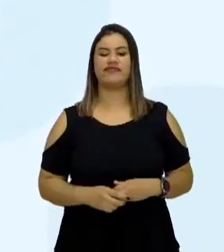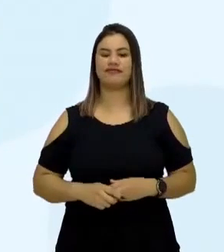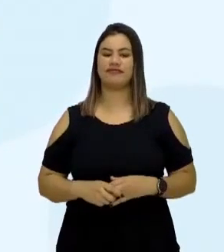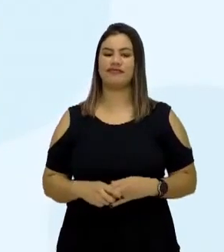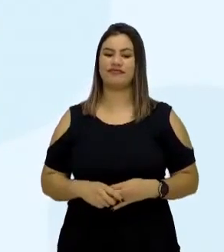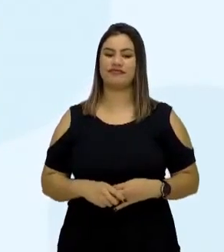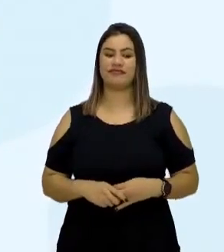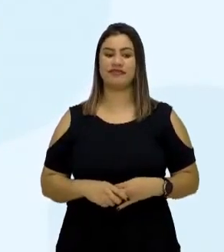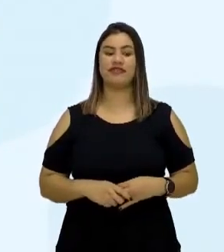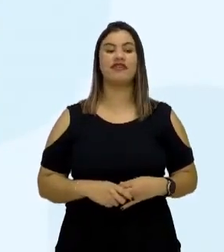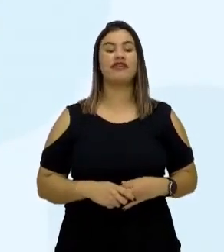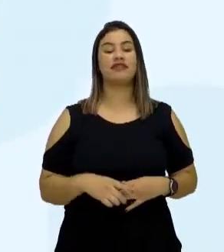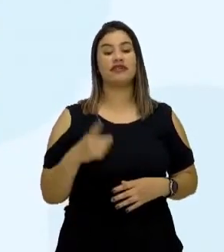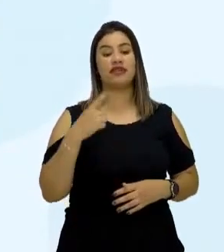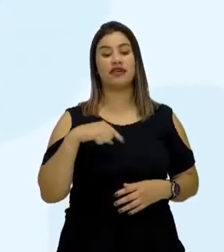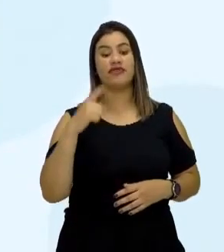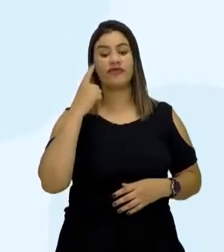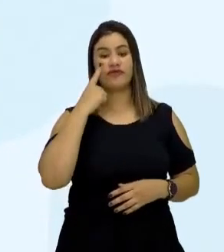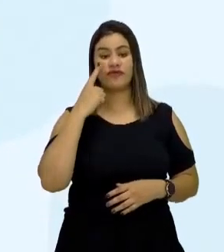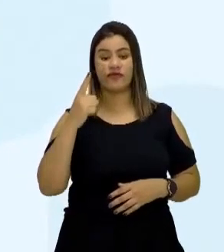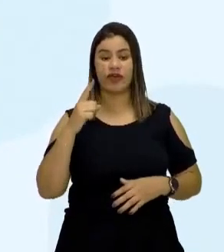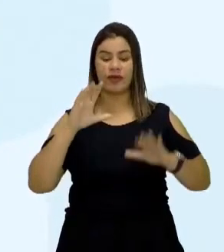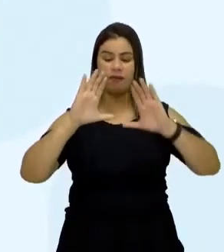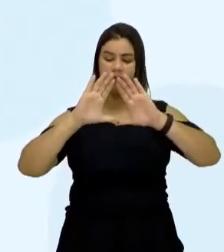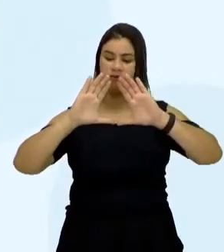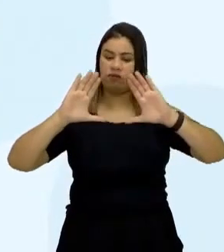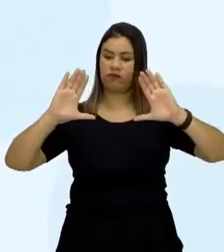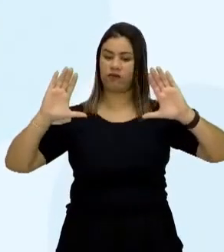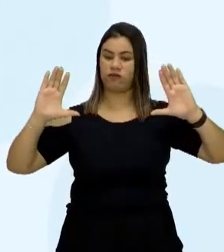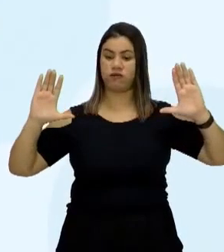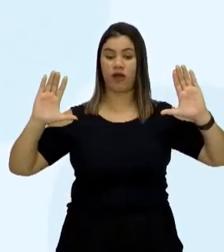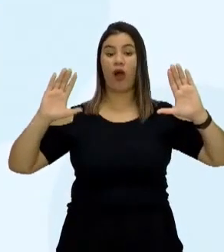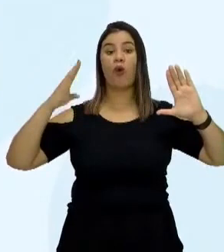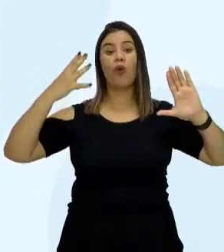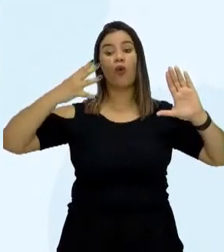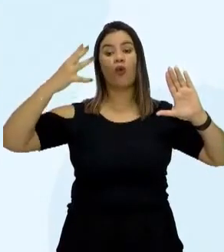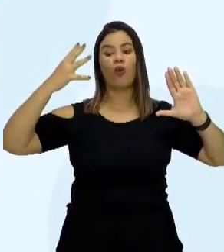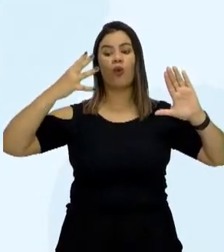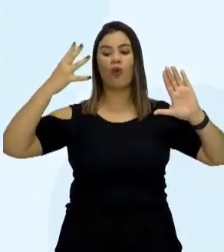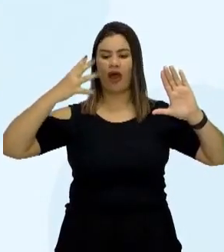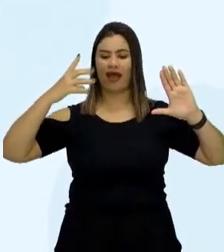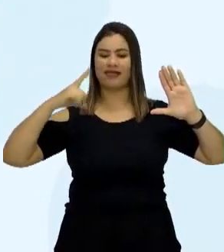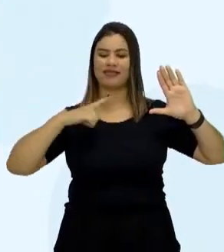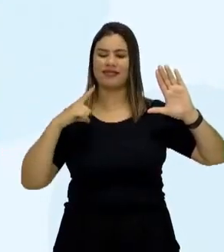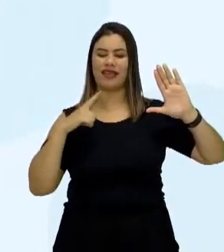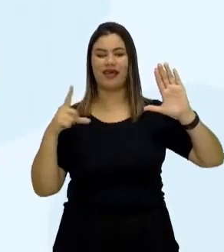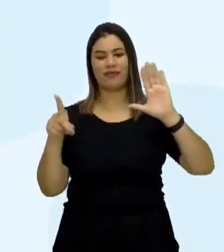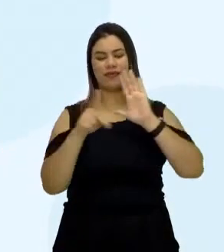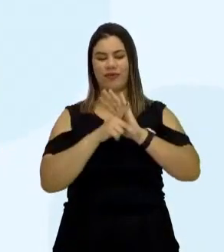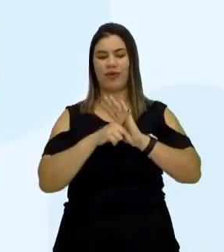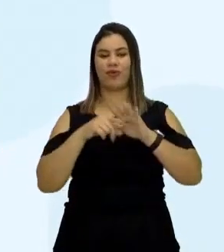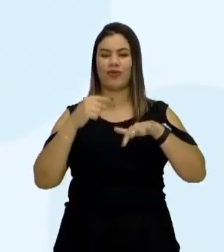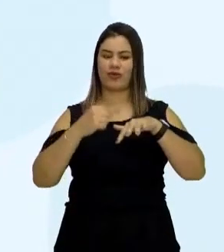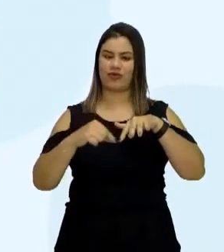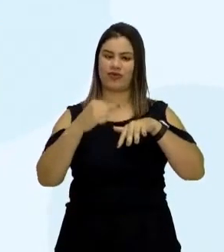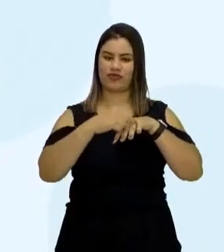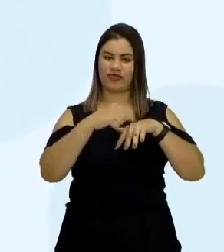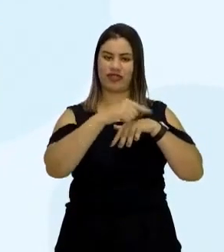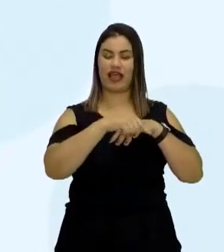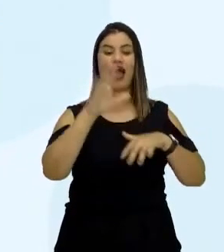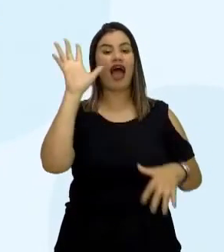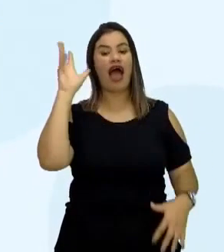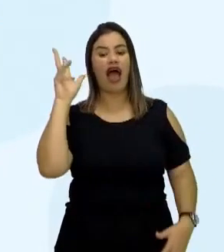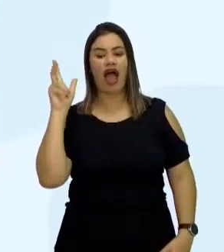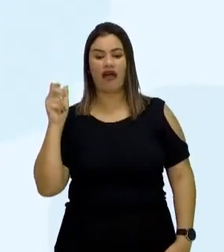aí, a gente observando aí pelos 4 hemisférios a localização do continente africano, tá certo?